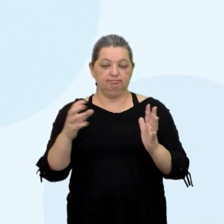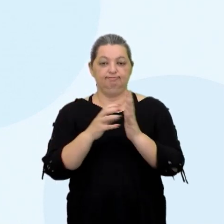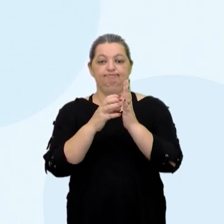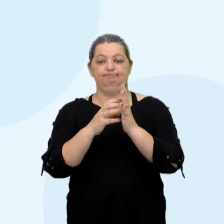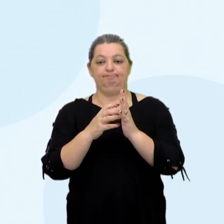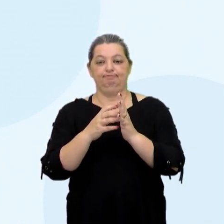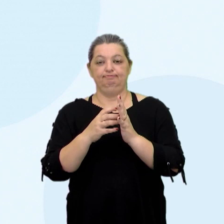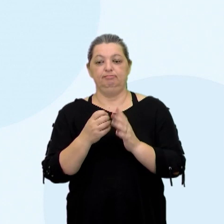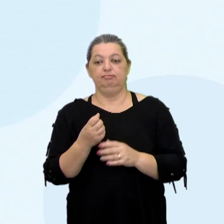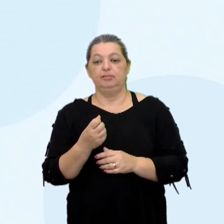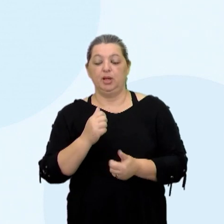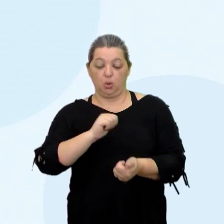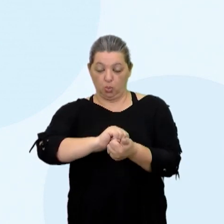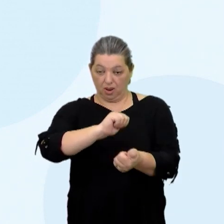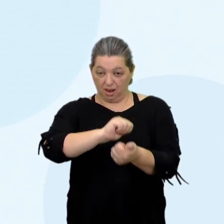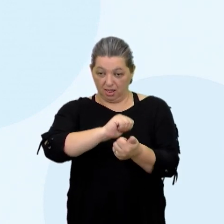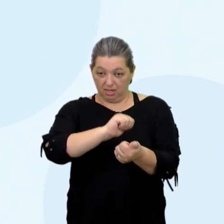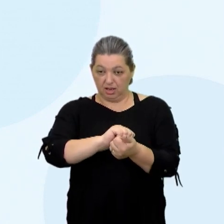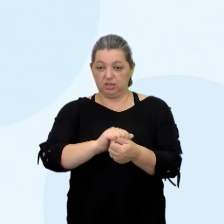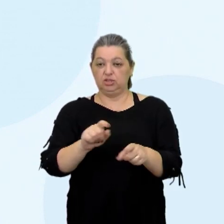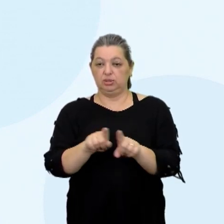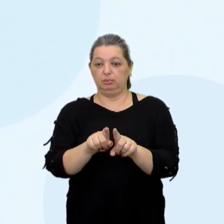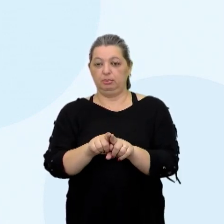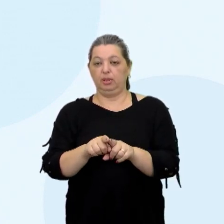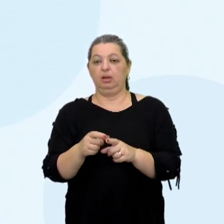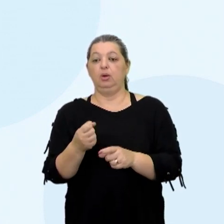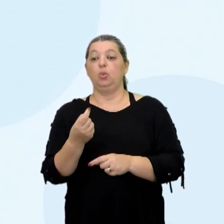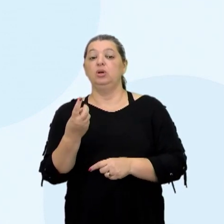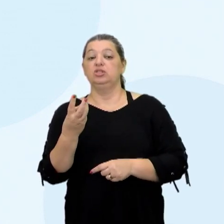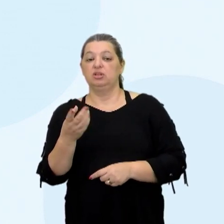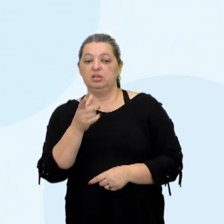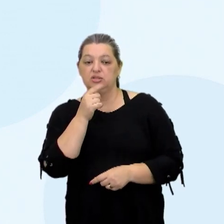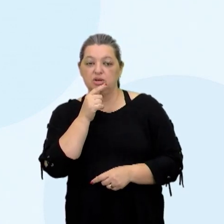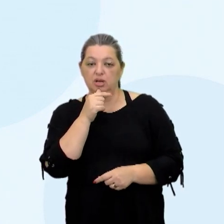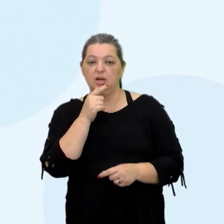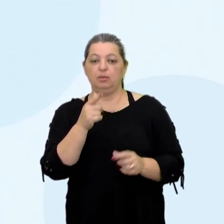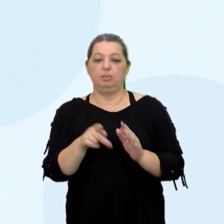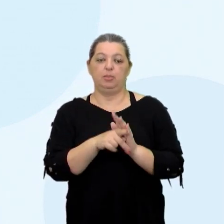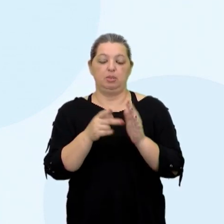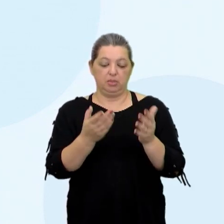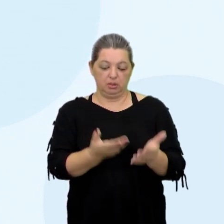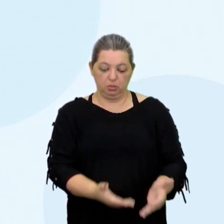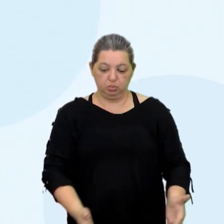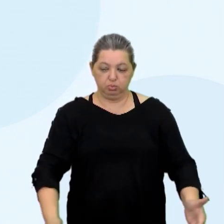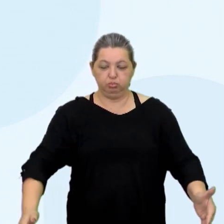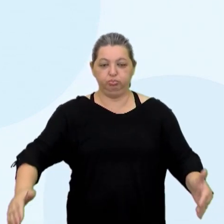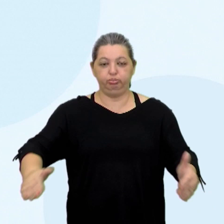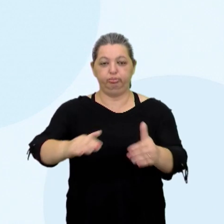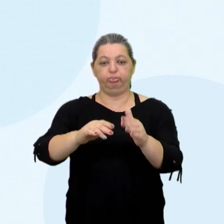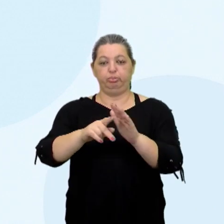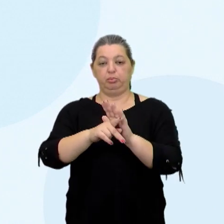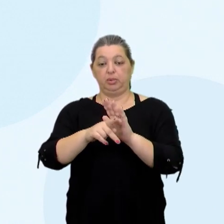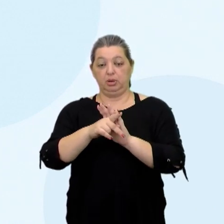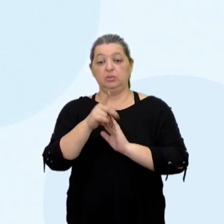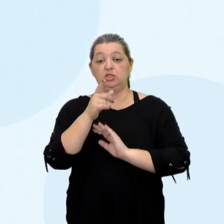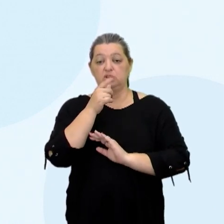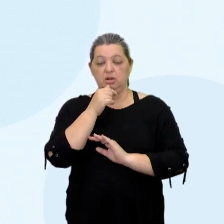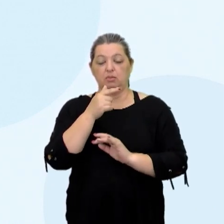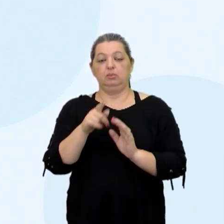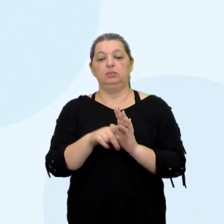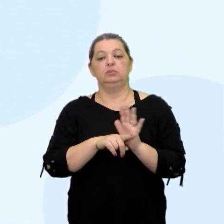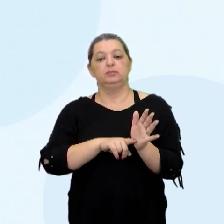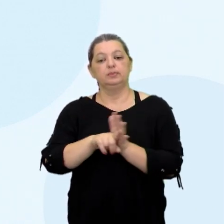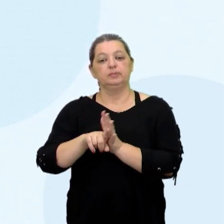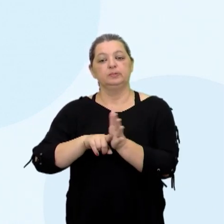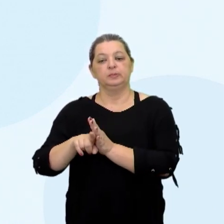a quantidade e a qualidade da água disponível em uma bacia hidrográfica. As alterações no equilíbrio hidrológico